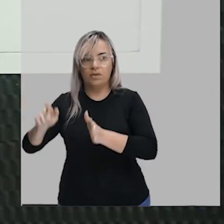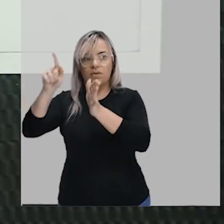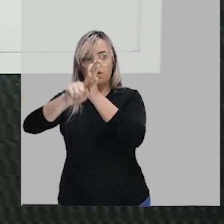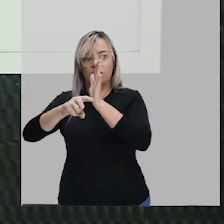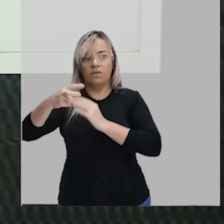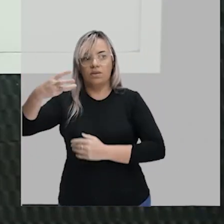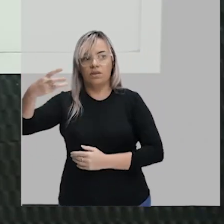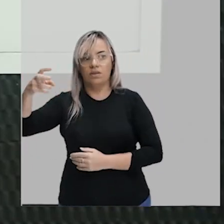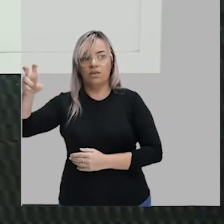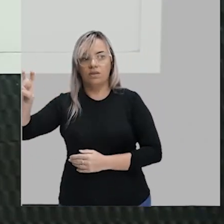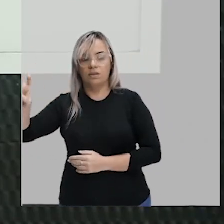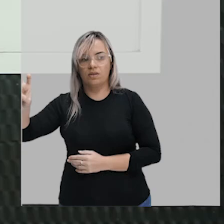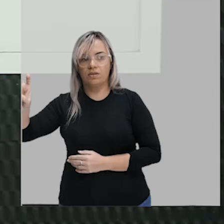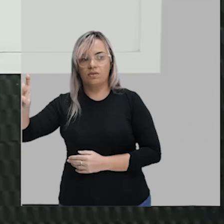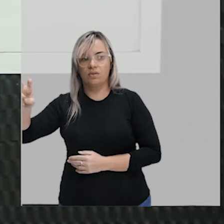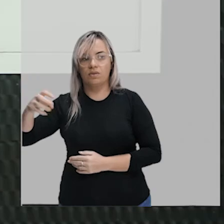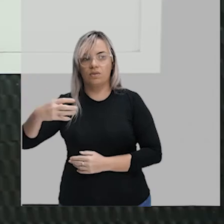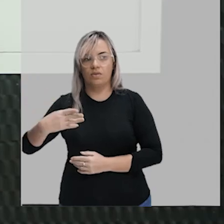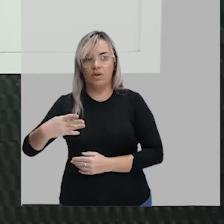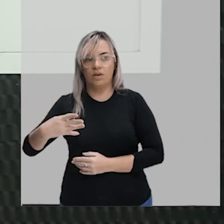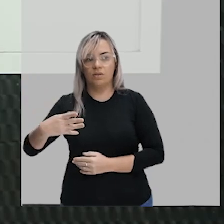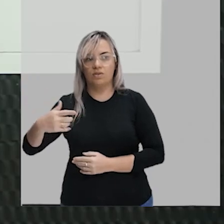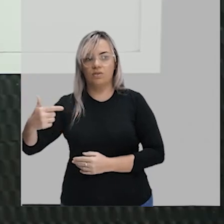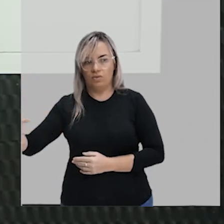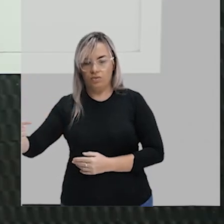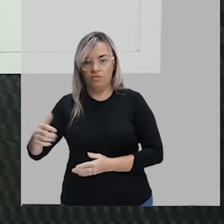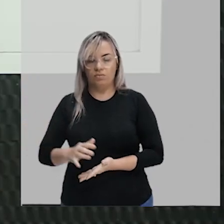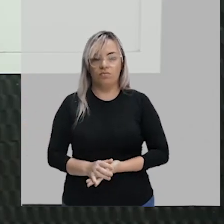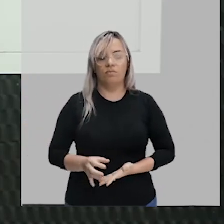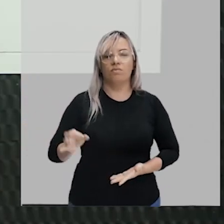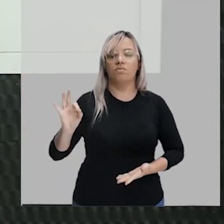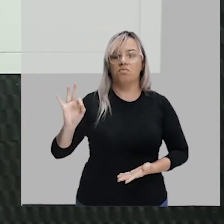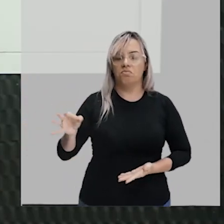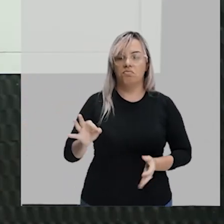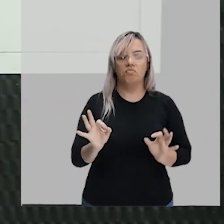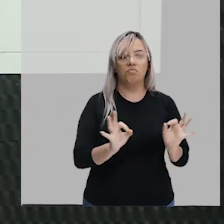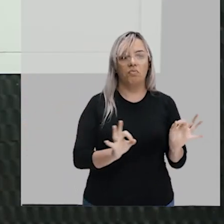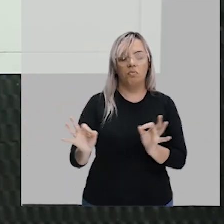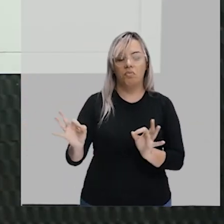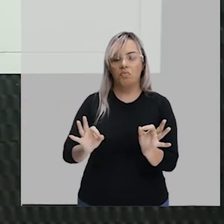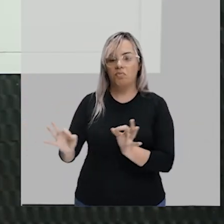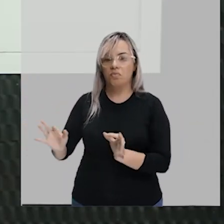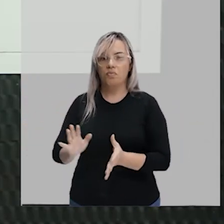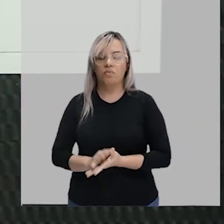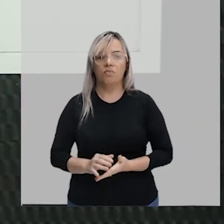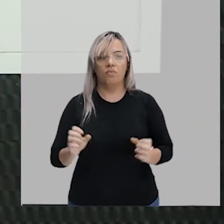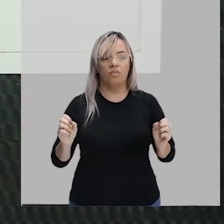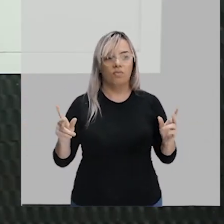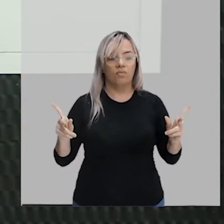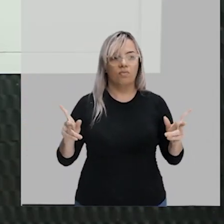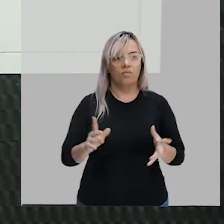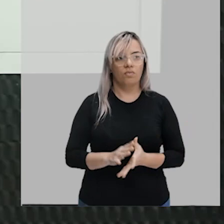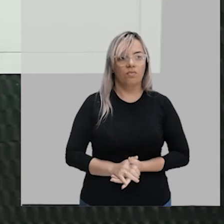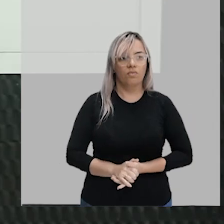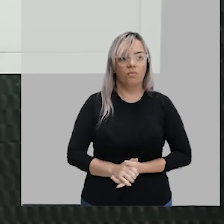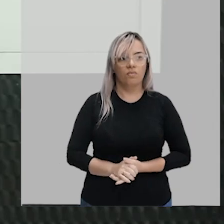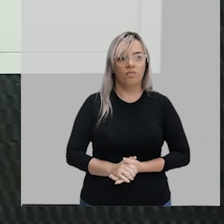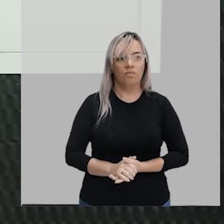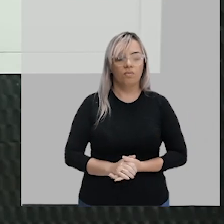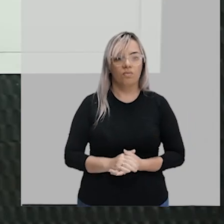2. Certo? Tá? Só armei aqui. Beleza, então vamos agora encontrar